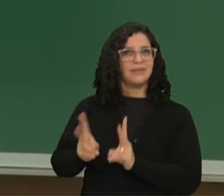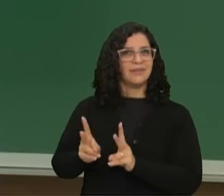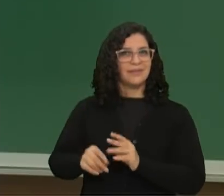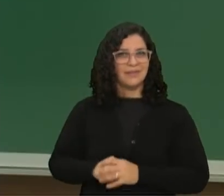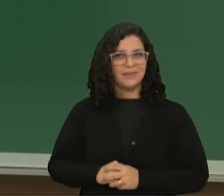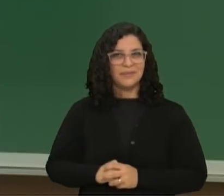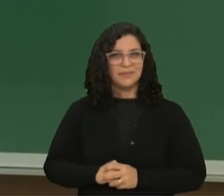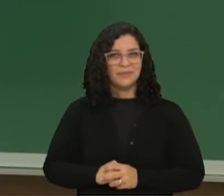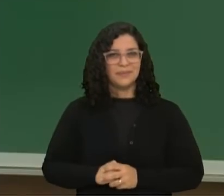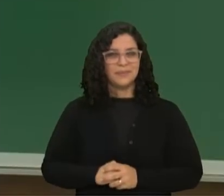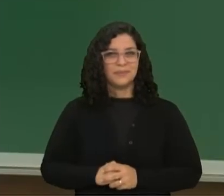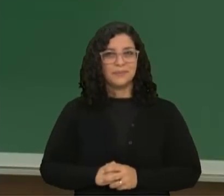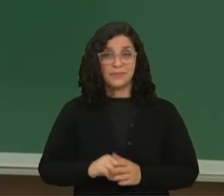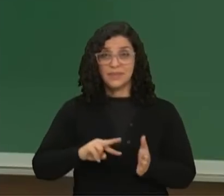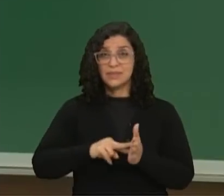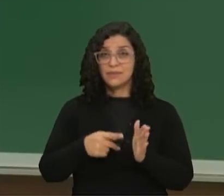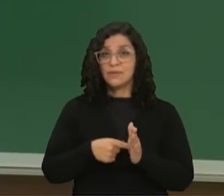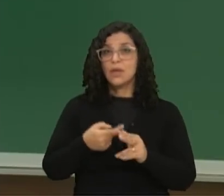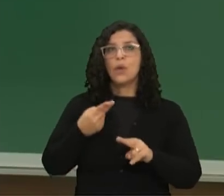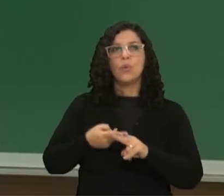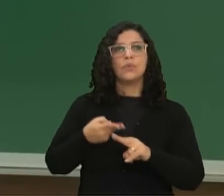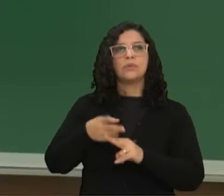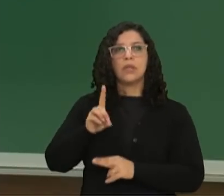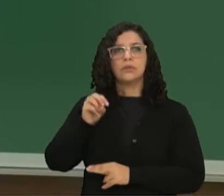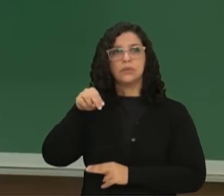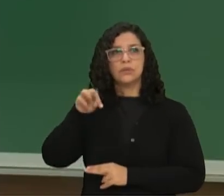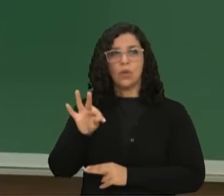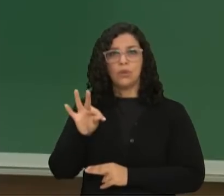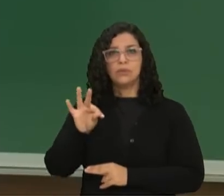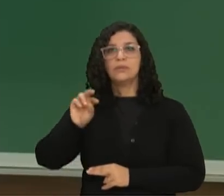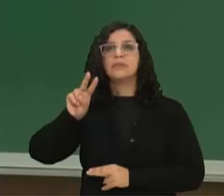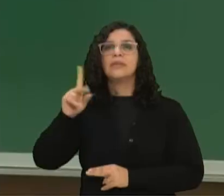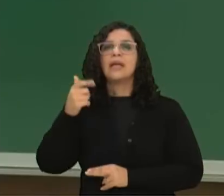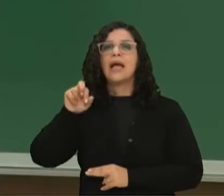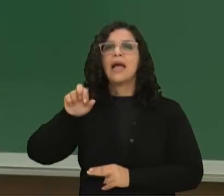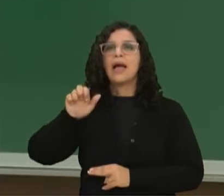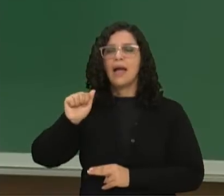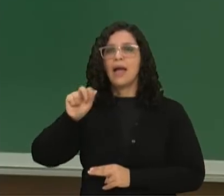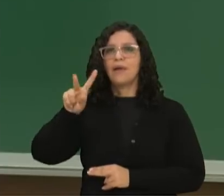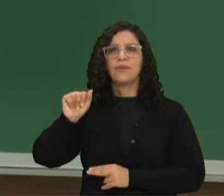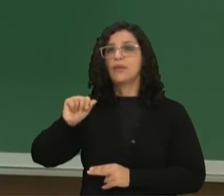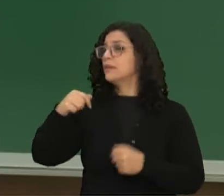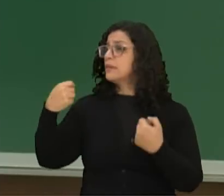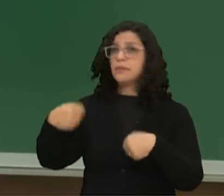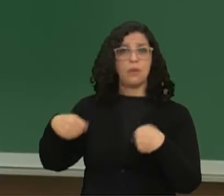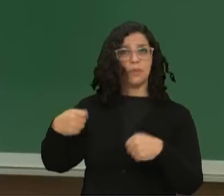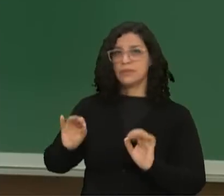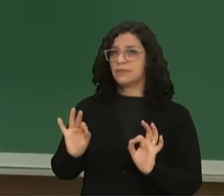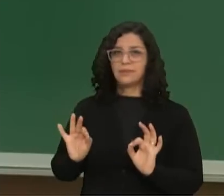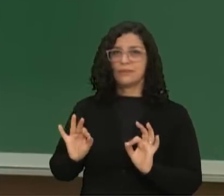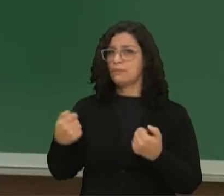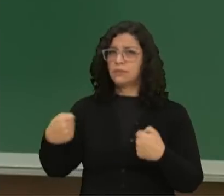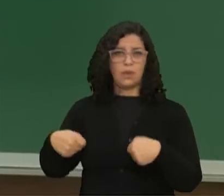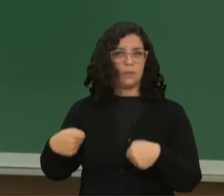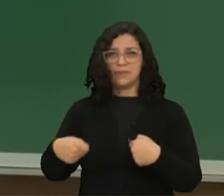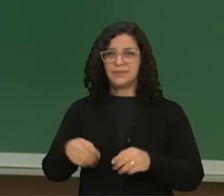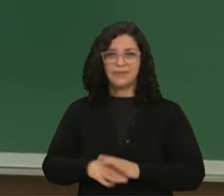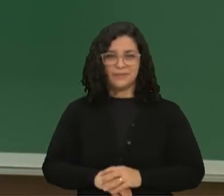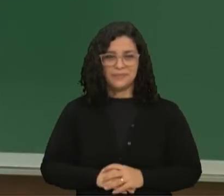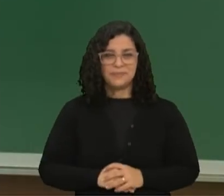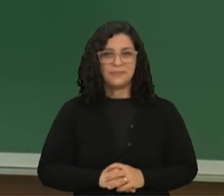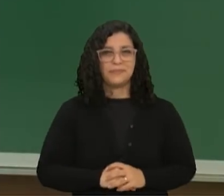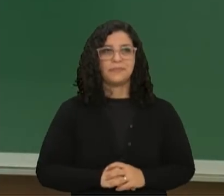estar feliz. O don't have ali tem esse sentido, expressa a ausência de necessidade, você não